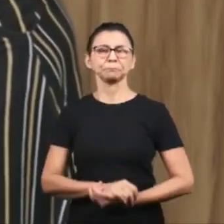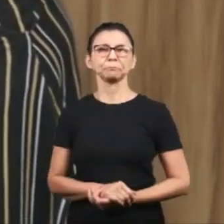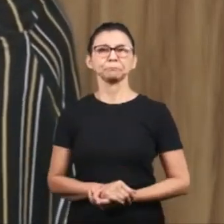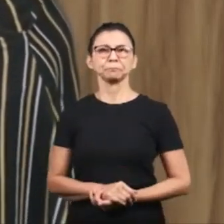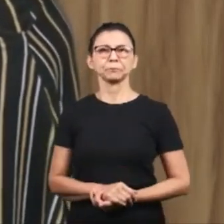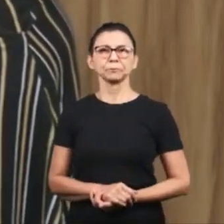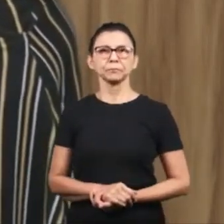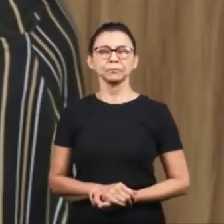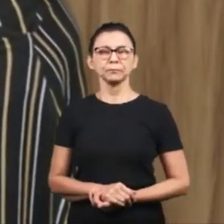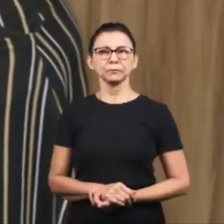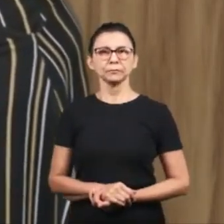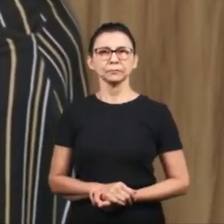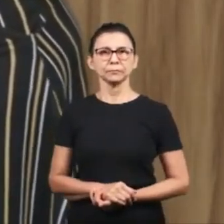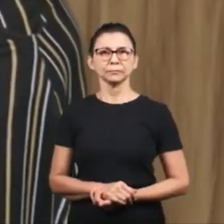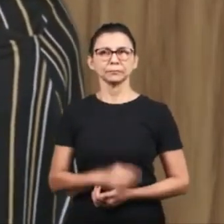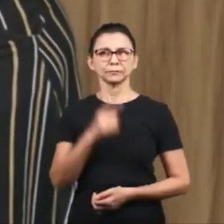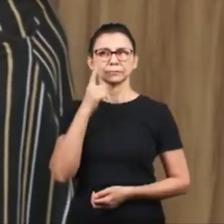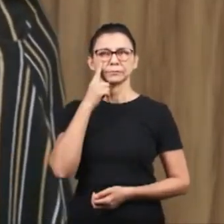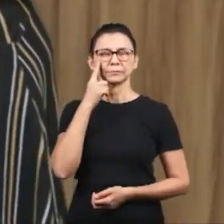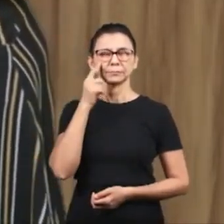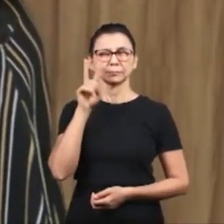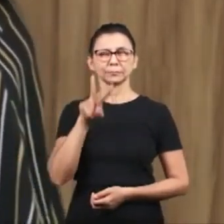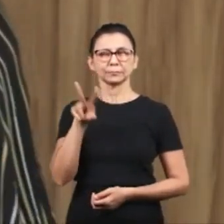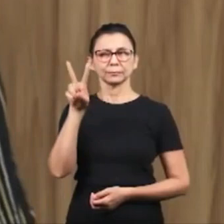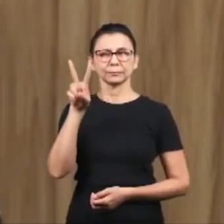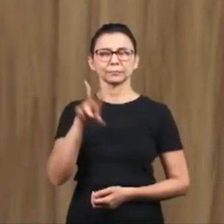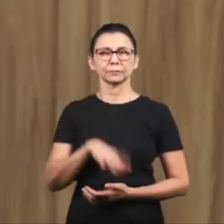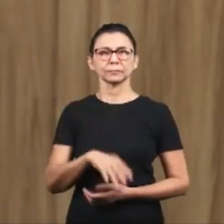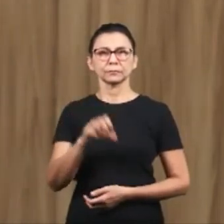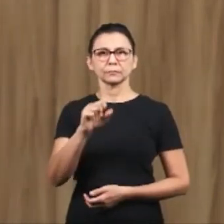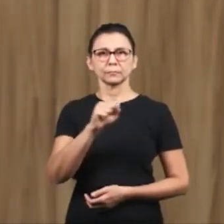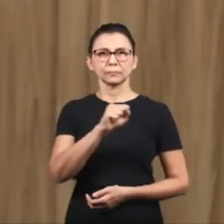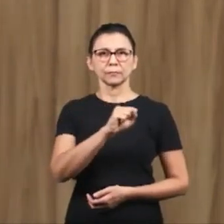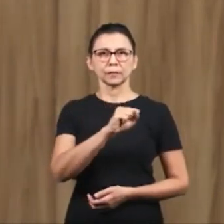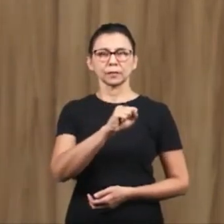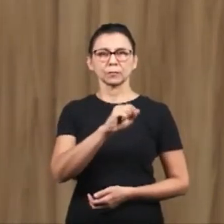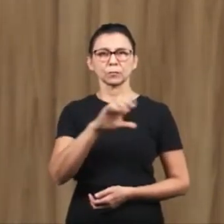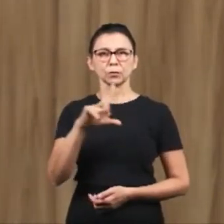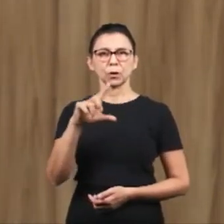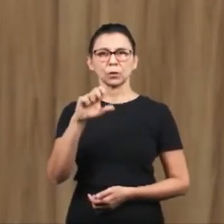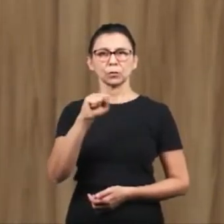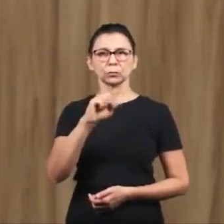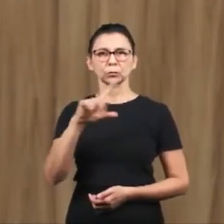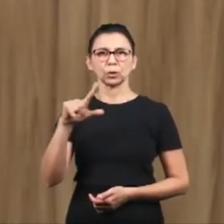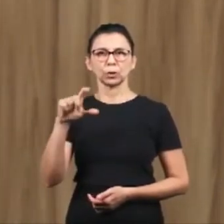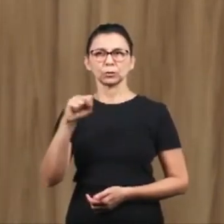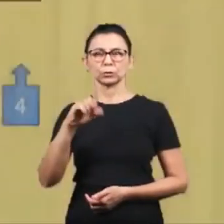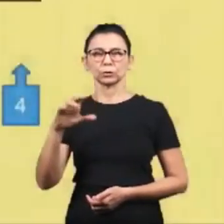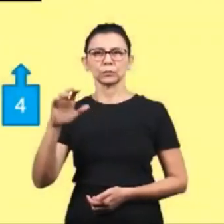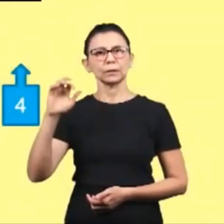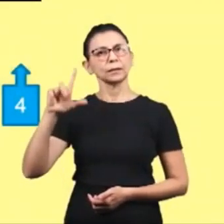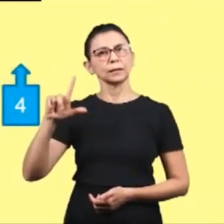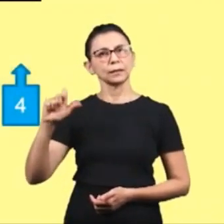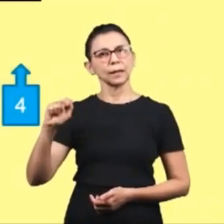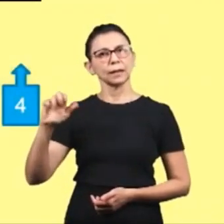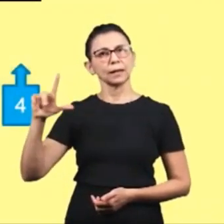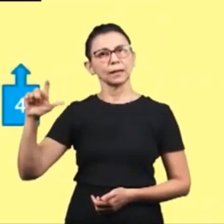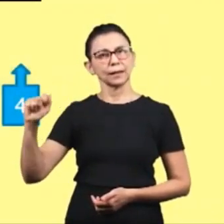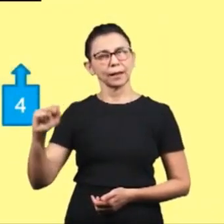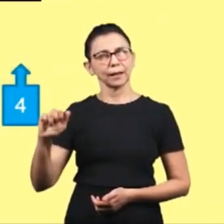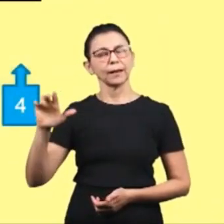tocado bem rápido. Vamos ler então as notas. Sol, Sol, Sol,